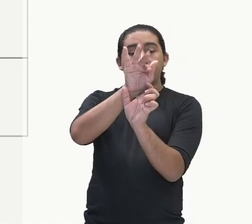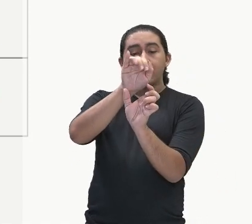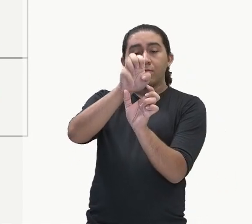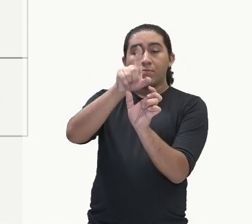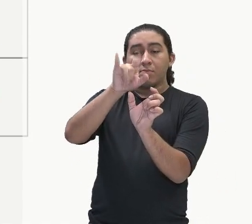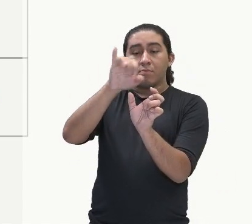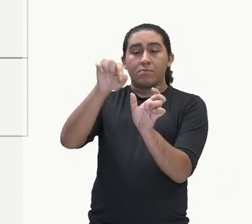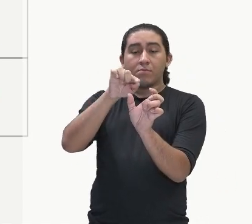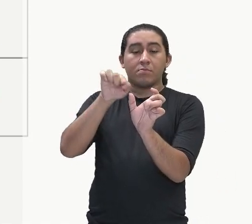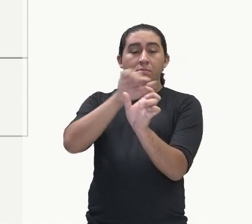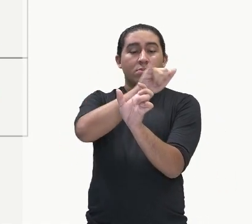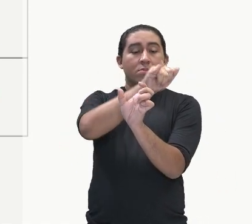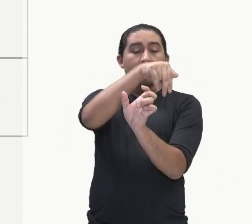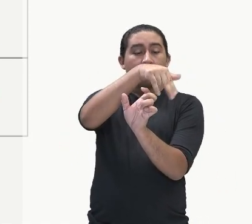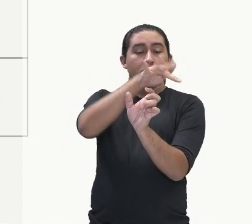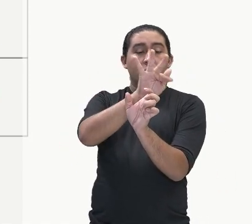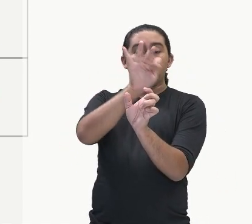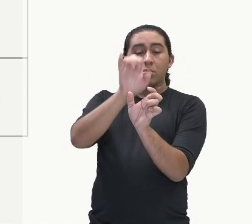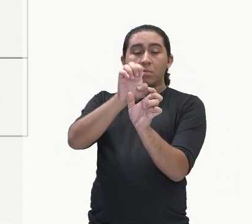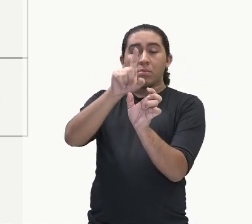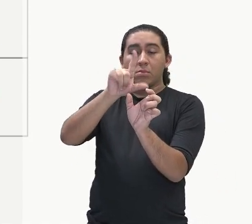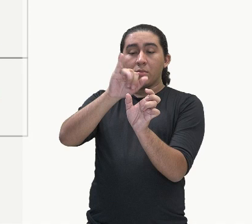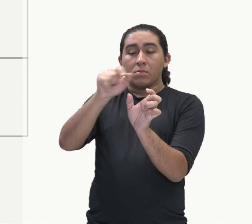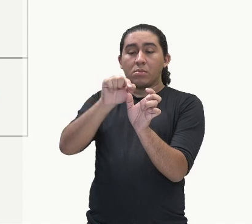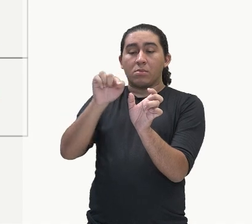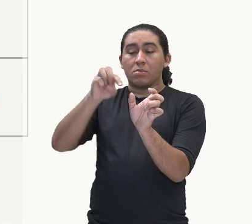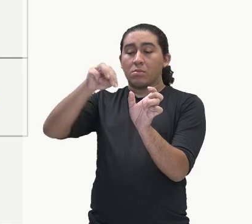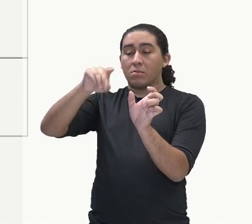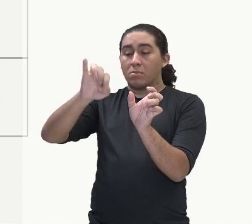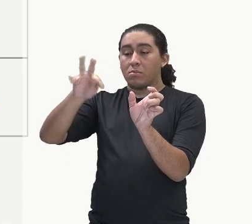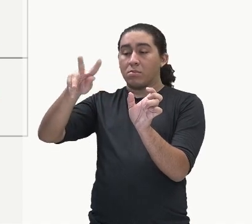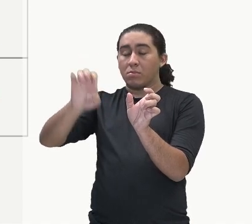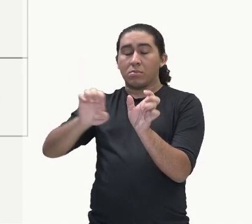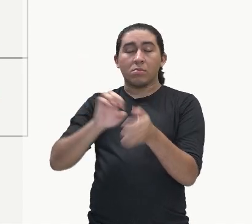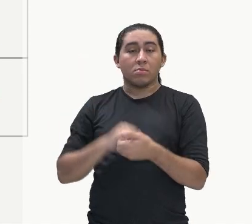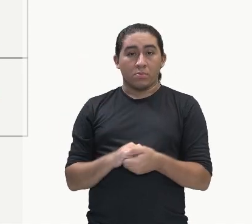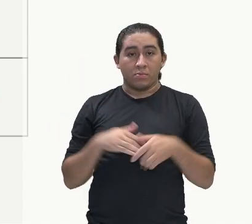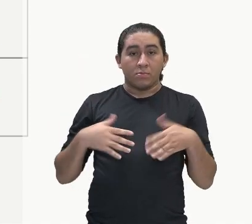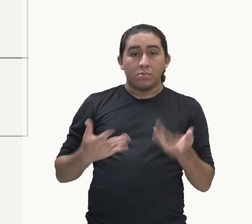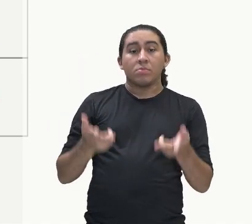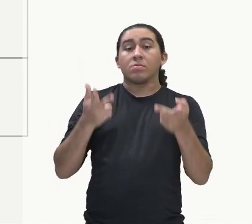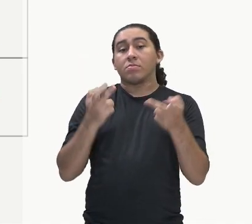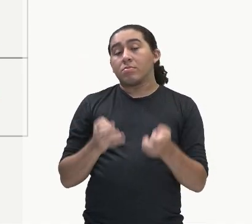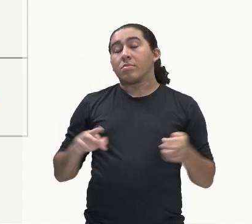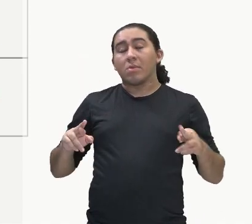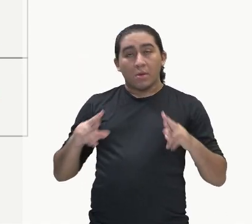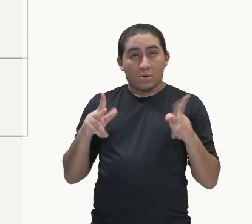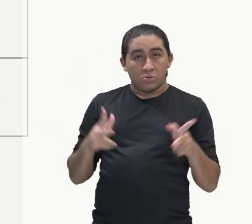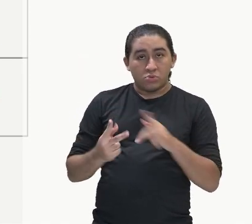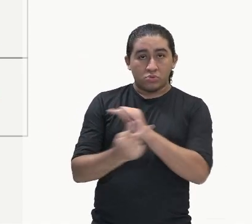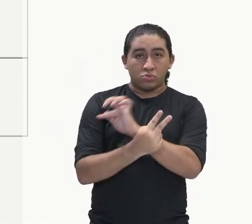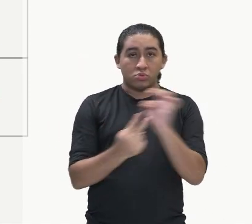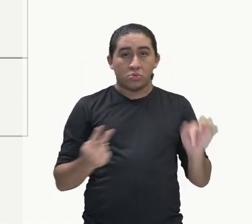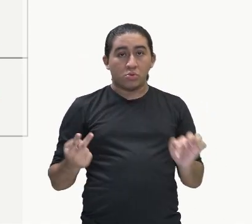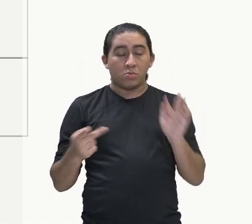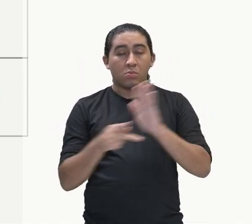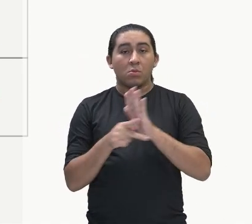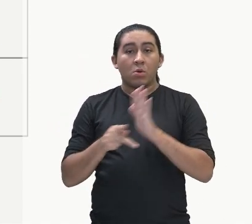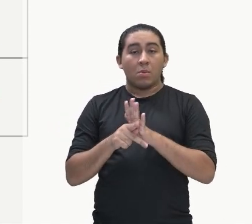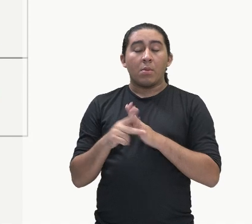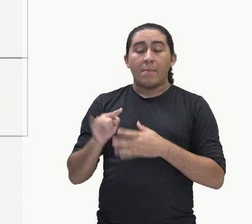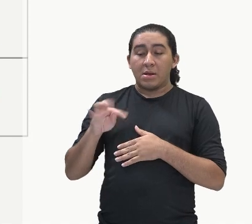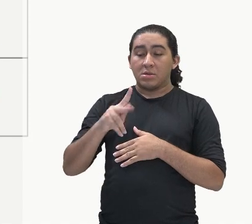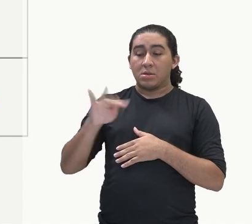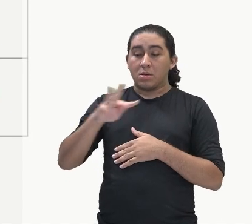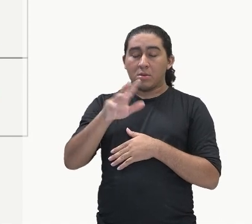é que está, né? Você tem que identificar a diferença do prefixal e sufixal com a